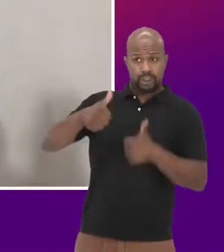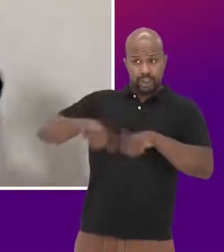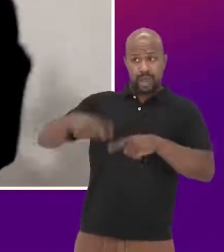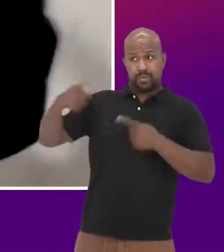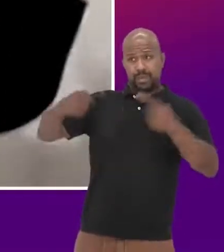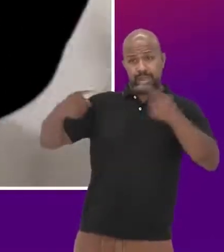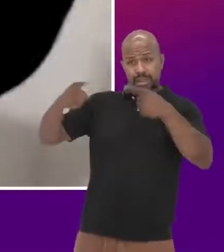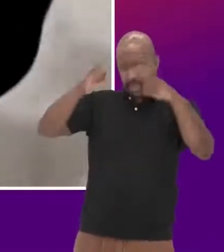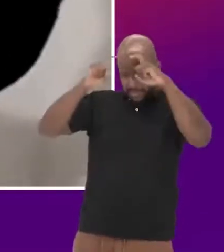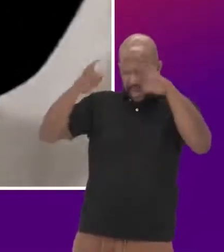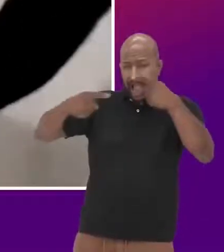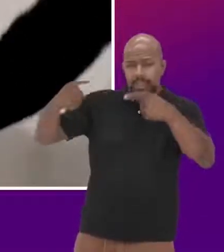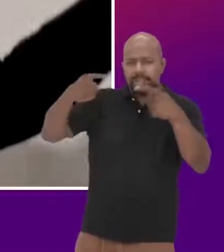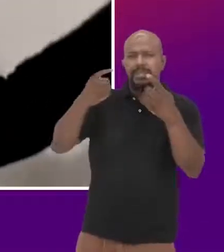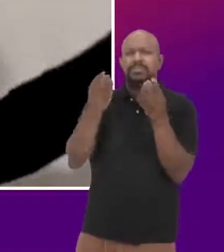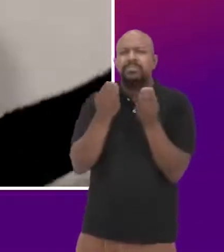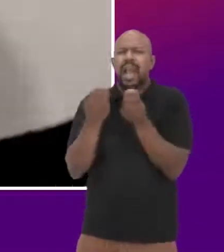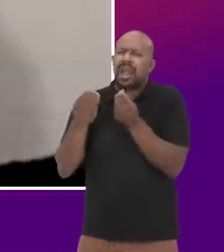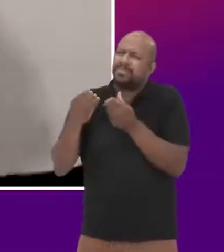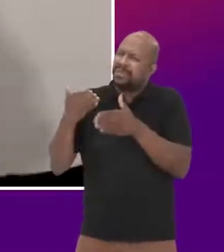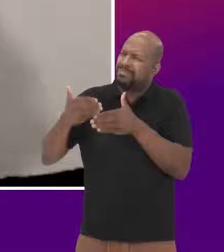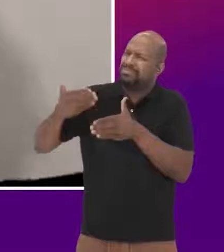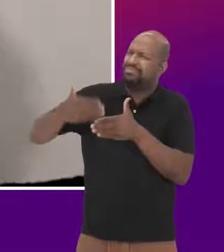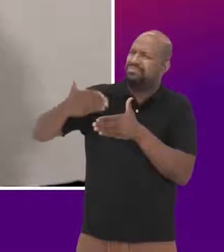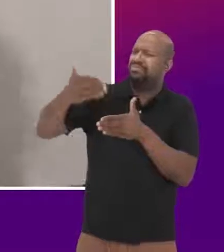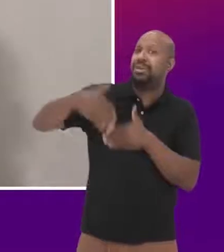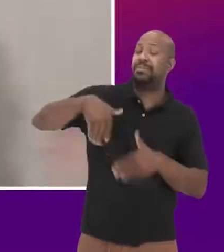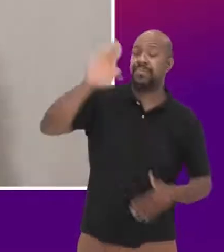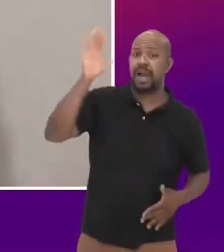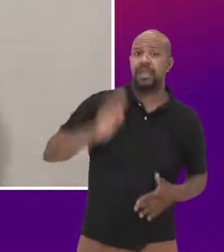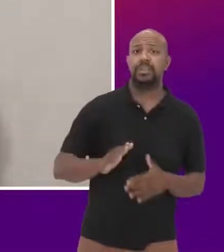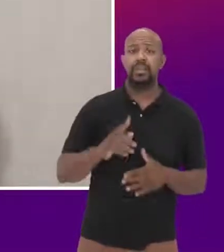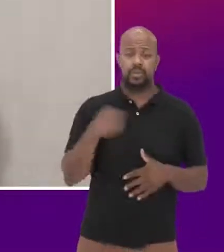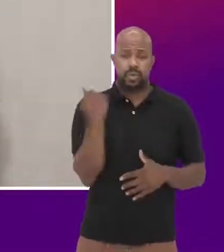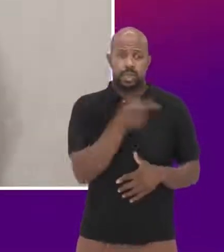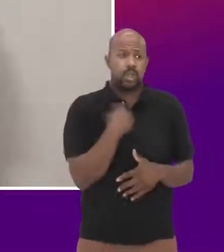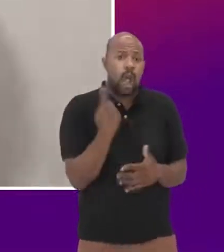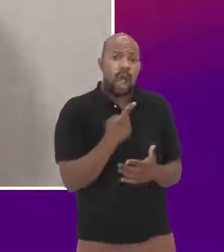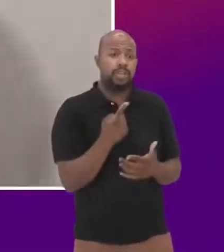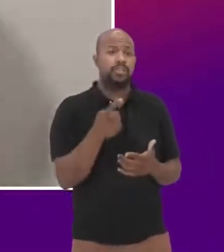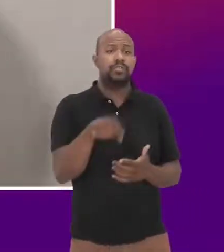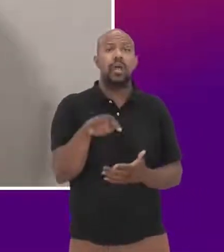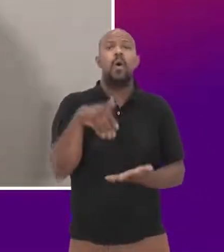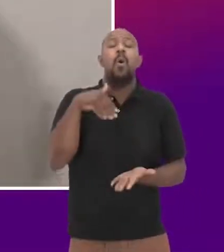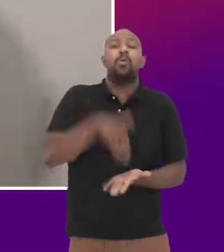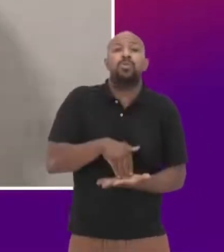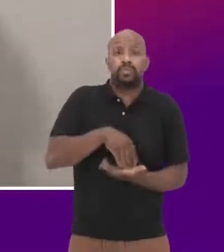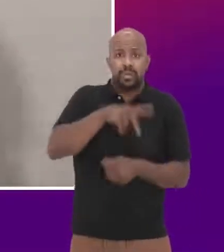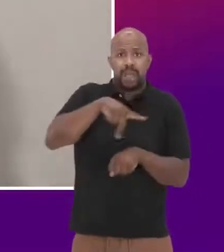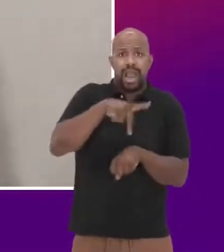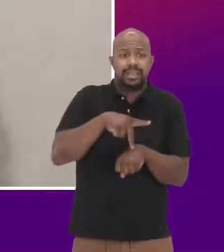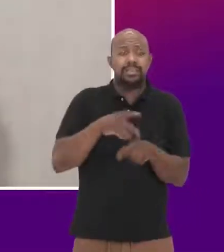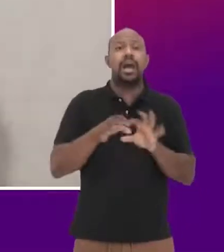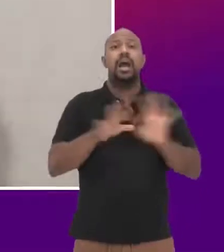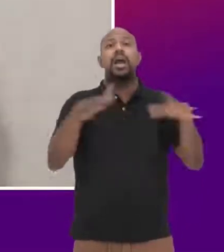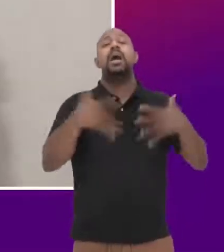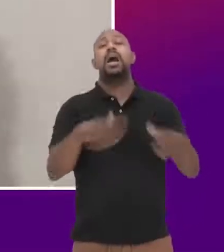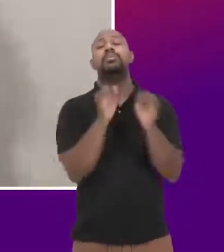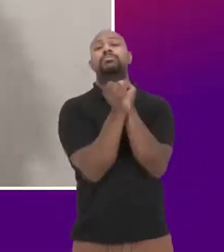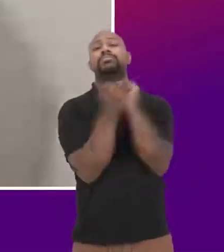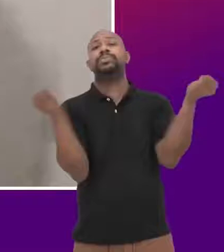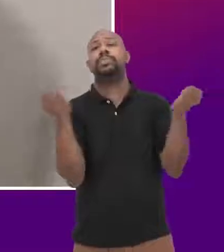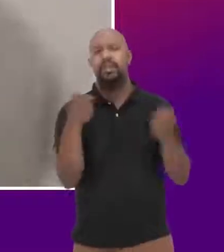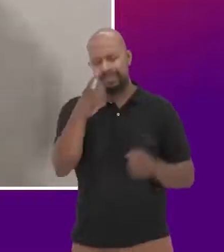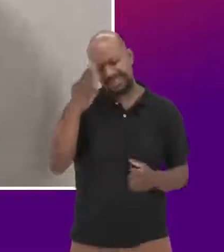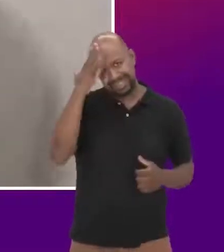debate passinhos, muitos passos à frente do que nós, que fomos os últimos países a abolir a escravidão,